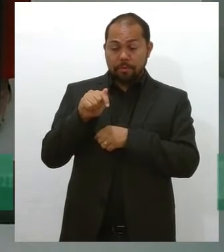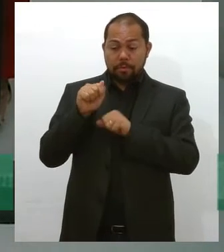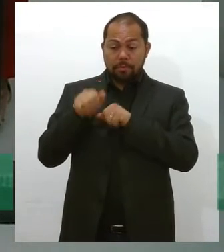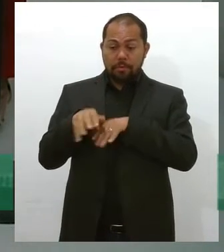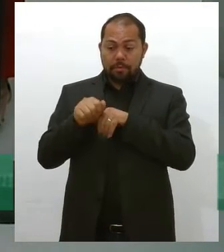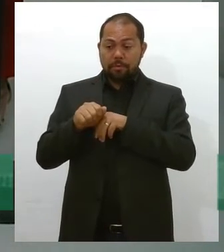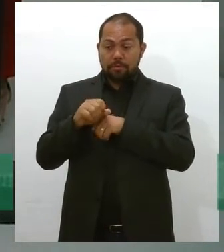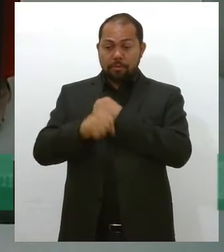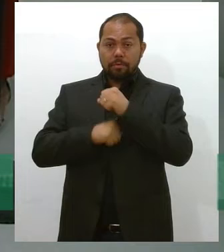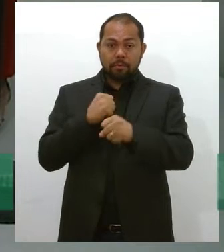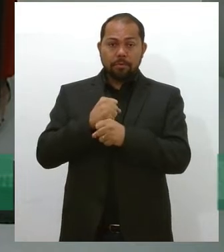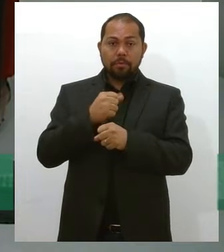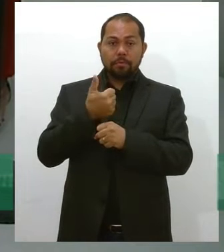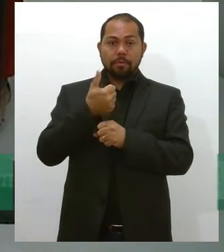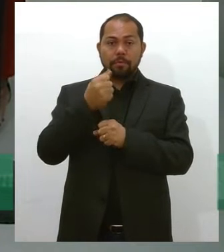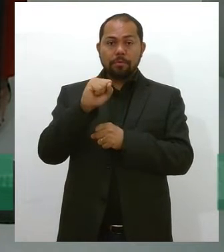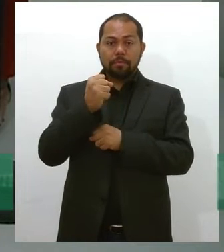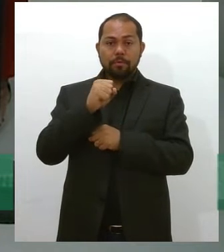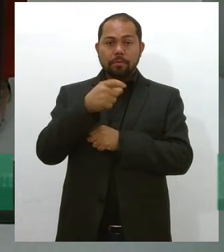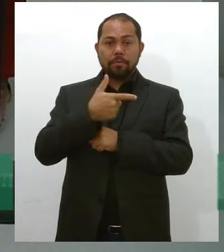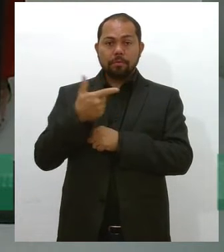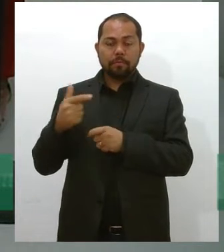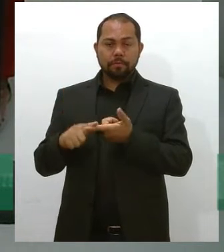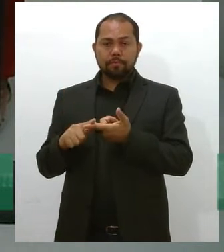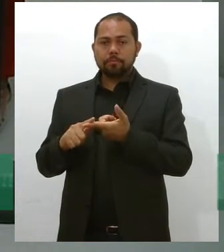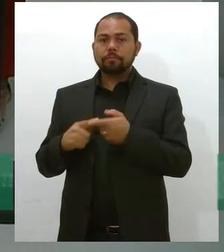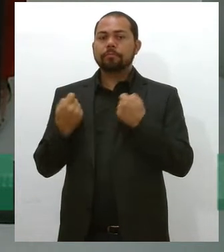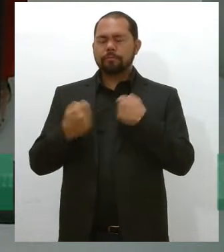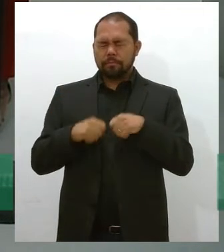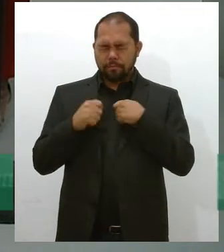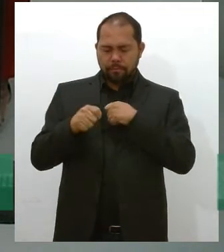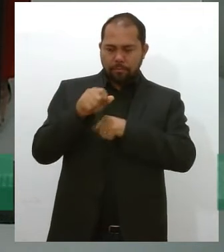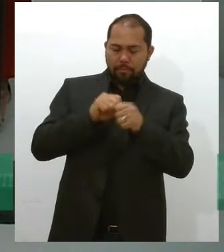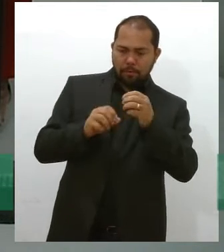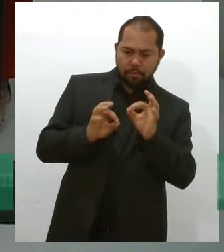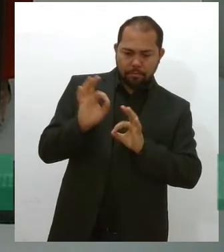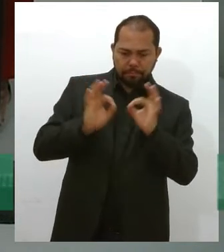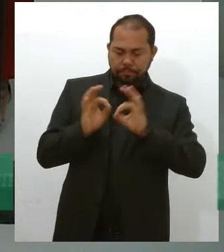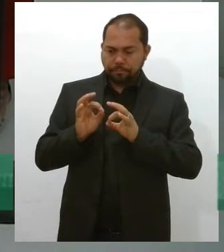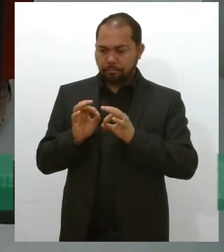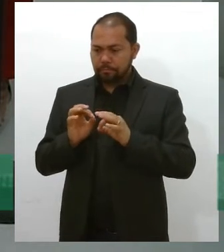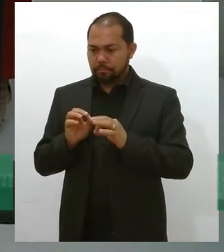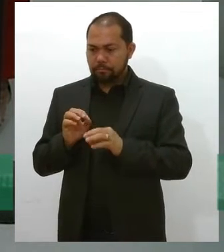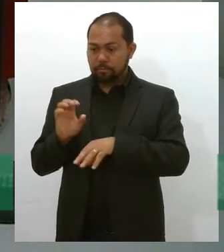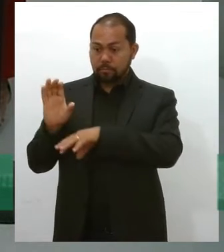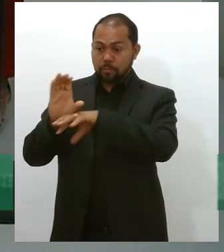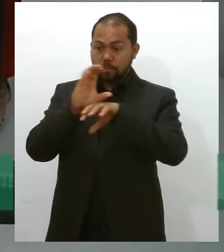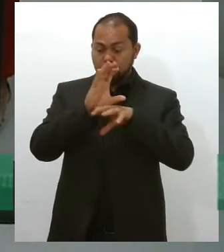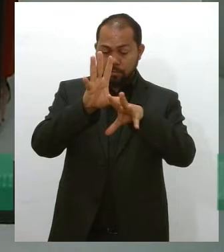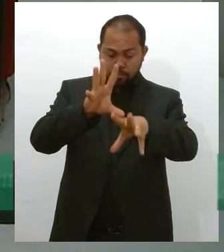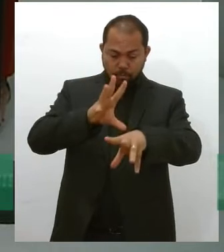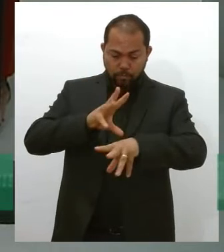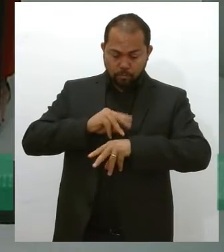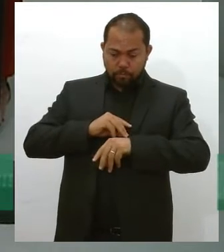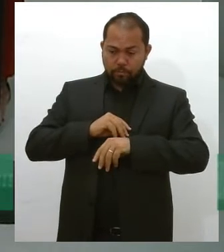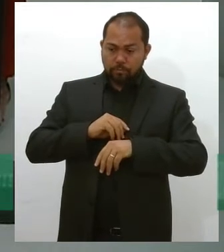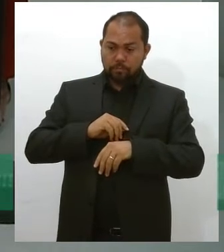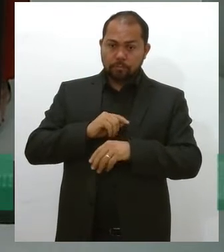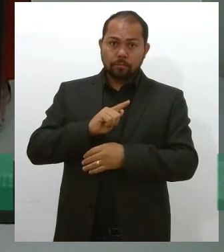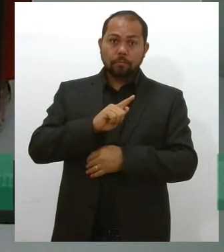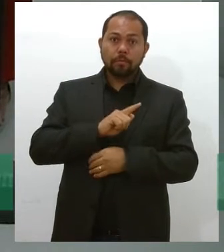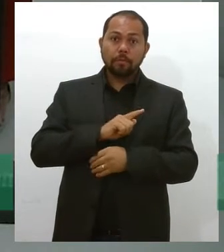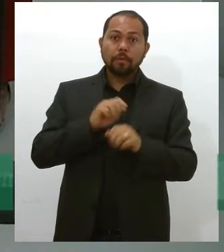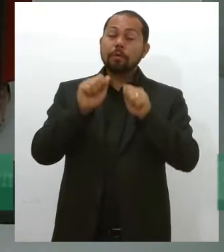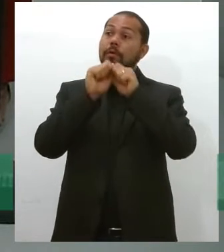ser reacomodada, né? Debatidas e cargos empossados. No legislativo daquela época, qual era o perfil